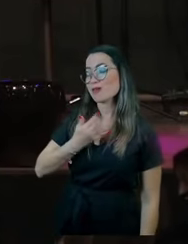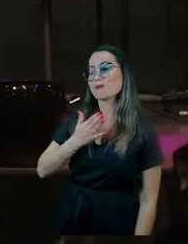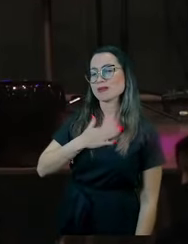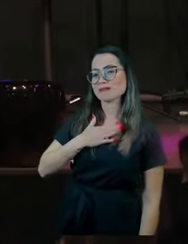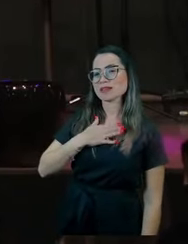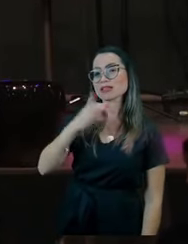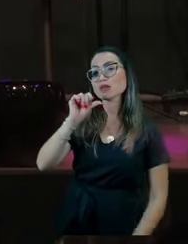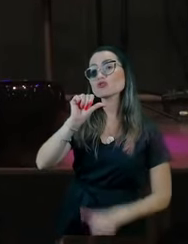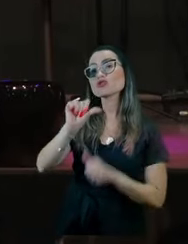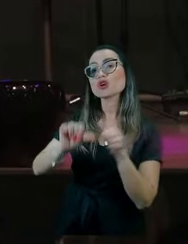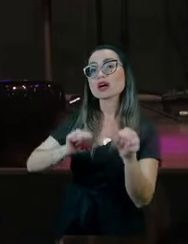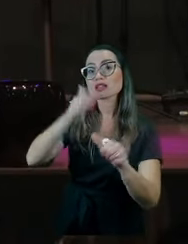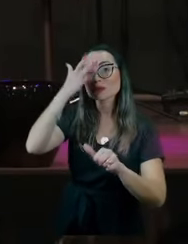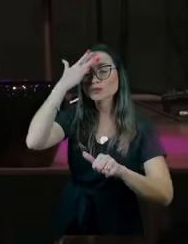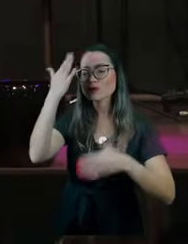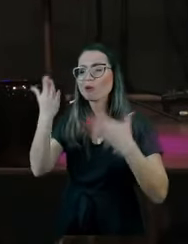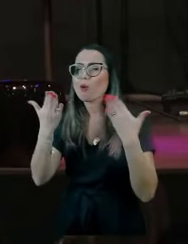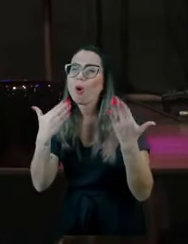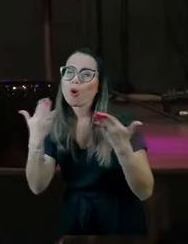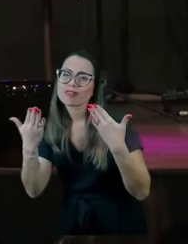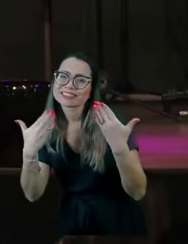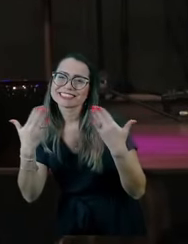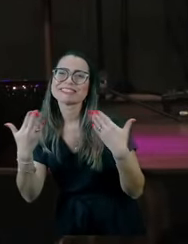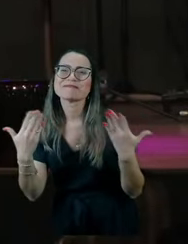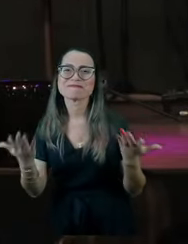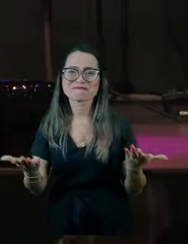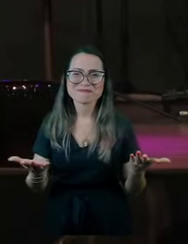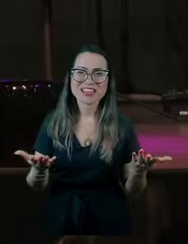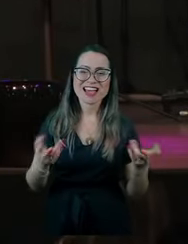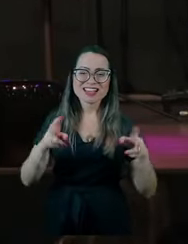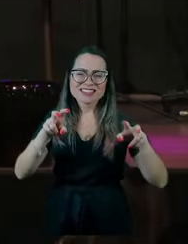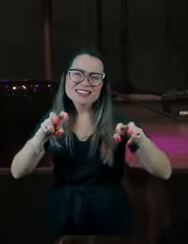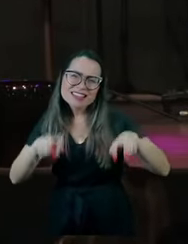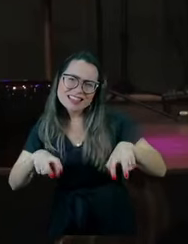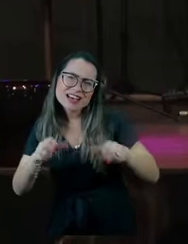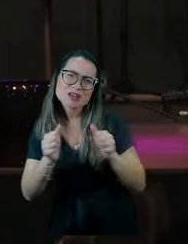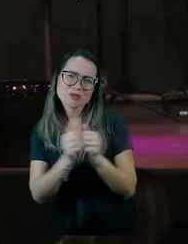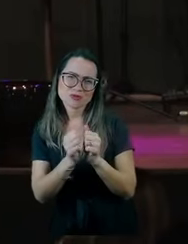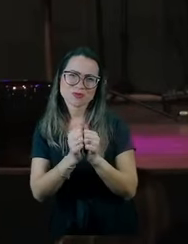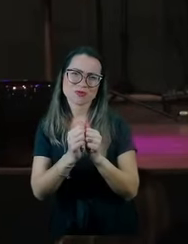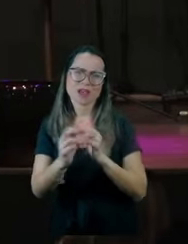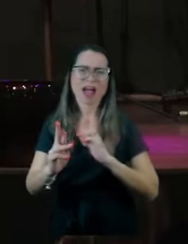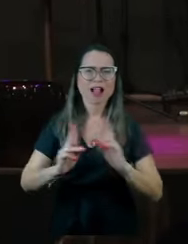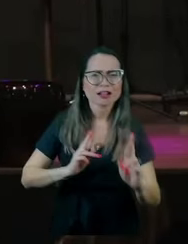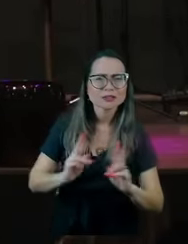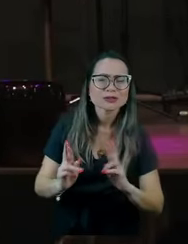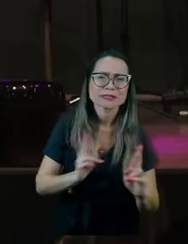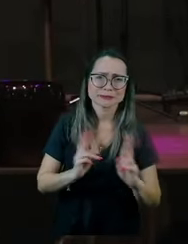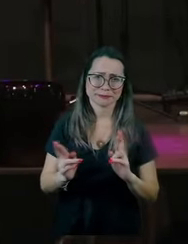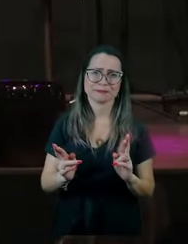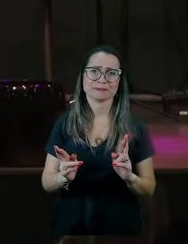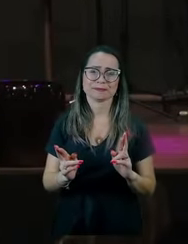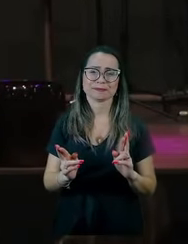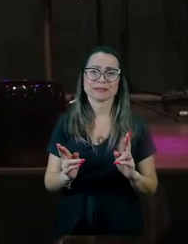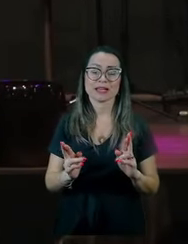Então, são conexões novas que Deus está fazendo. E às vezes, como igreja, nós ficamos tão perdidas como mulheres diante dessa situação.